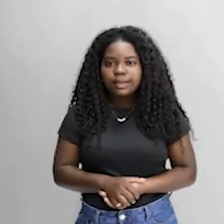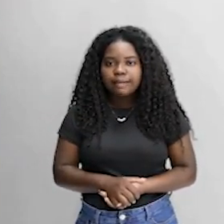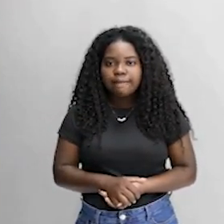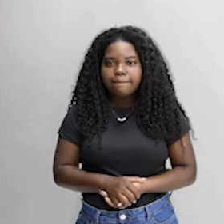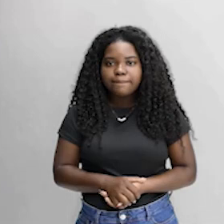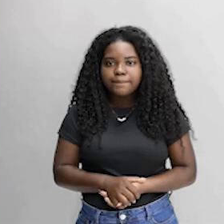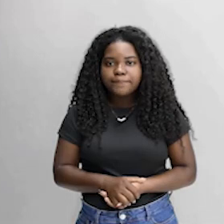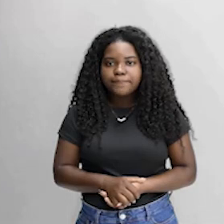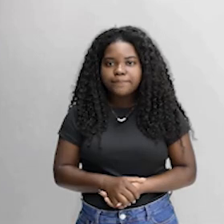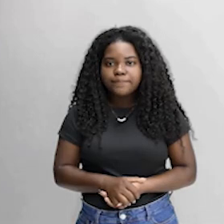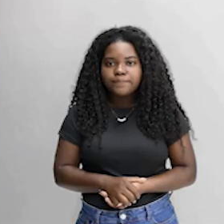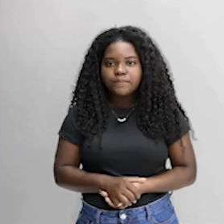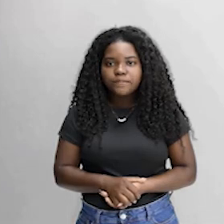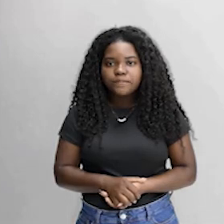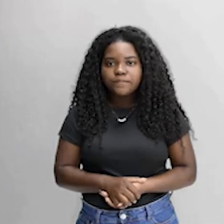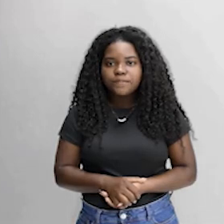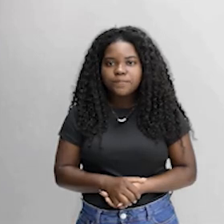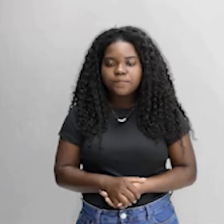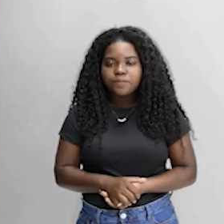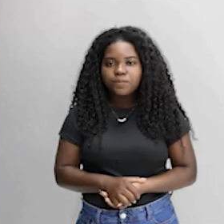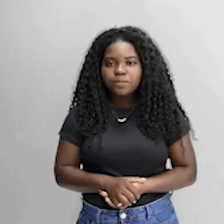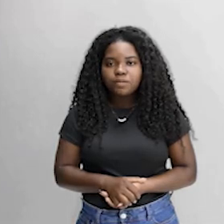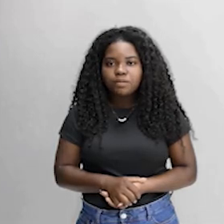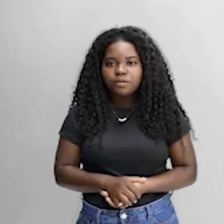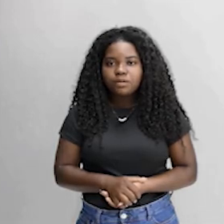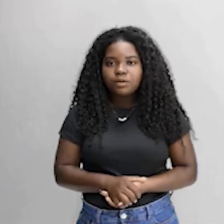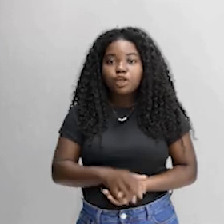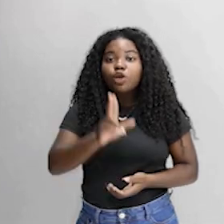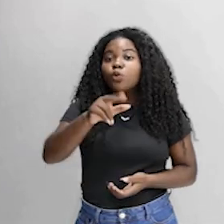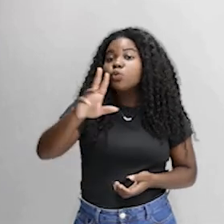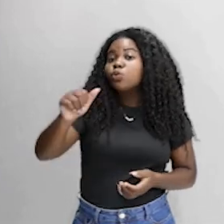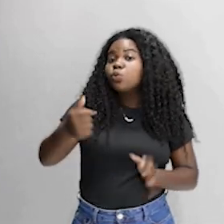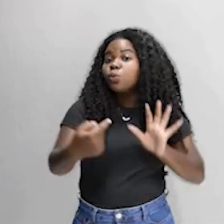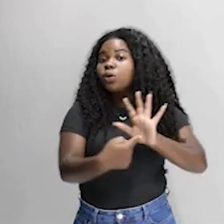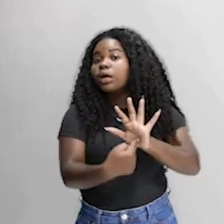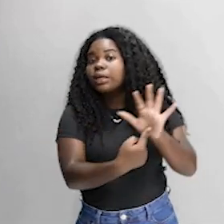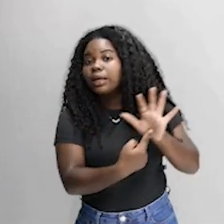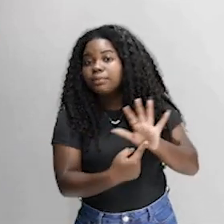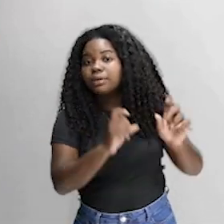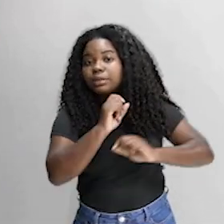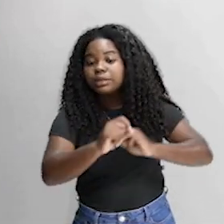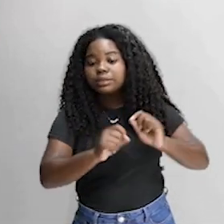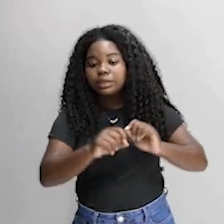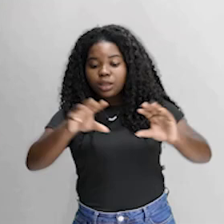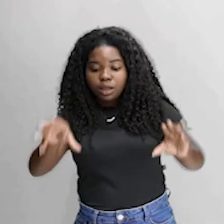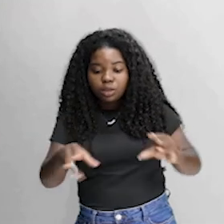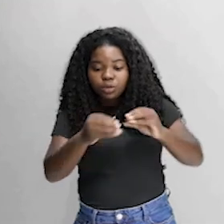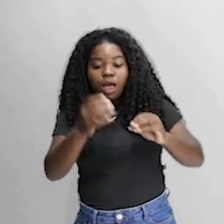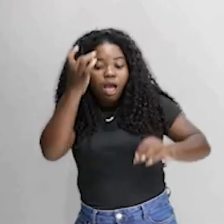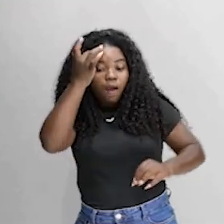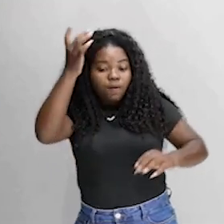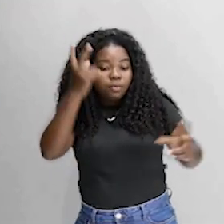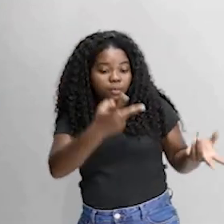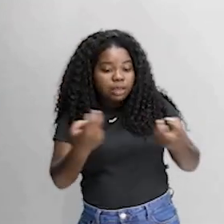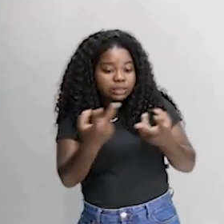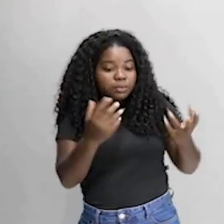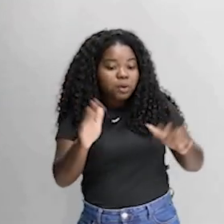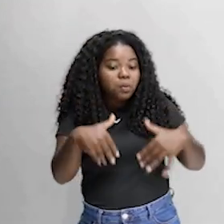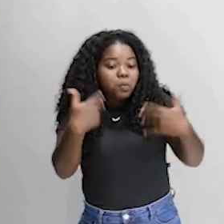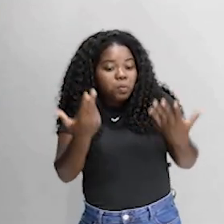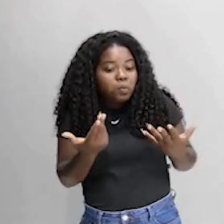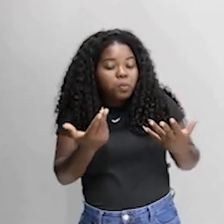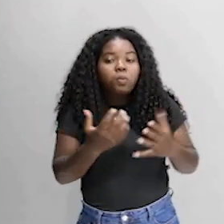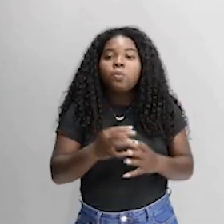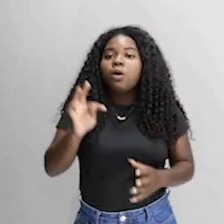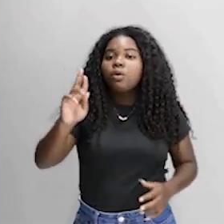Não aparece na conclusão. Aí já fica fácil de você identificar qual é o termo médio,